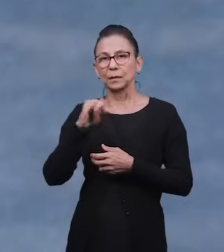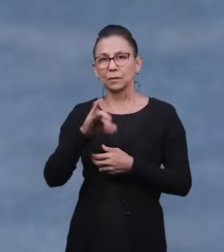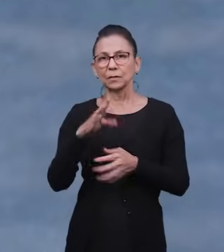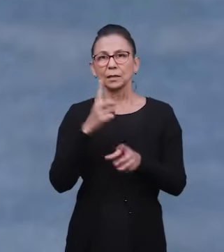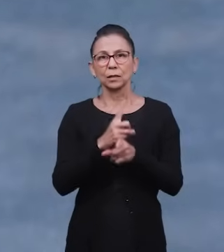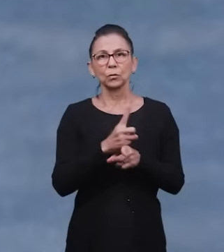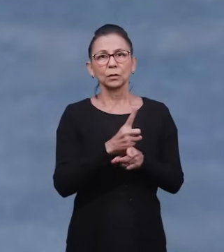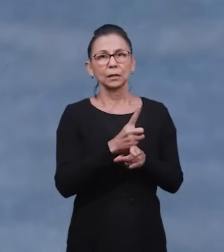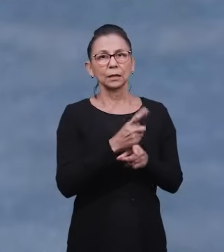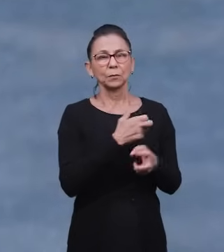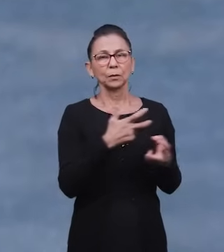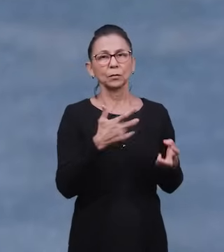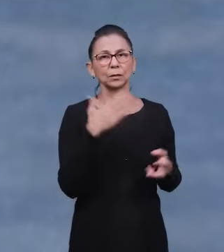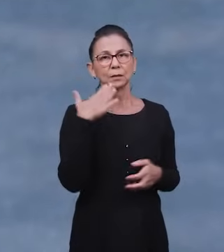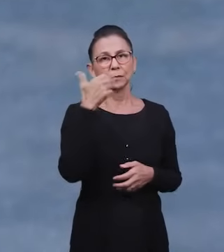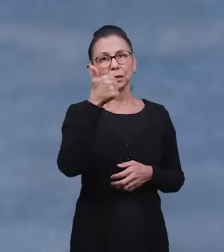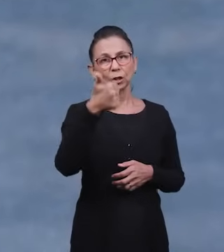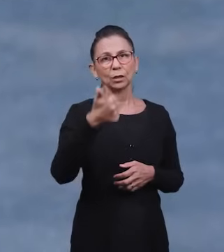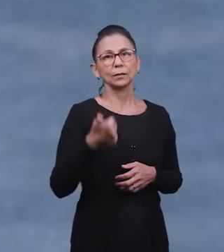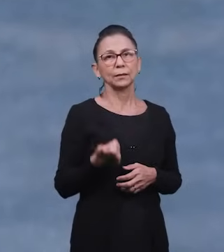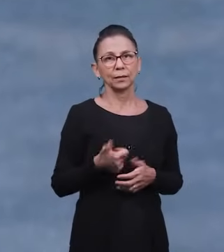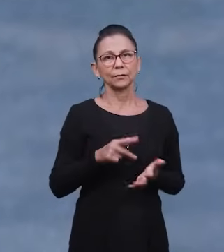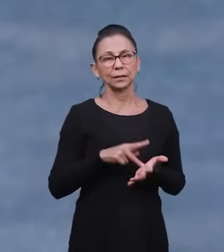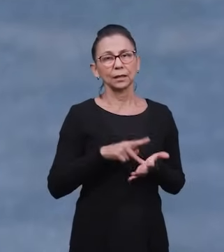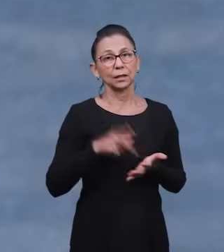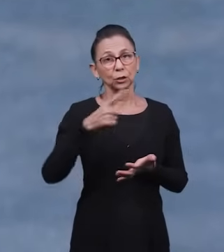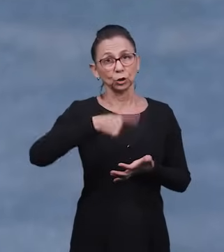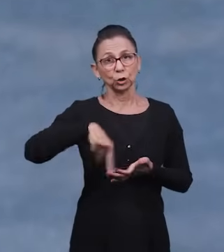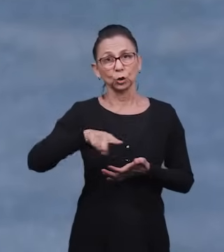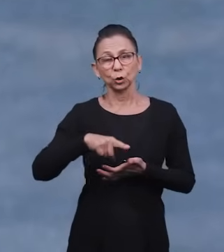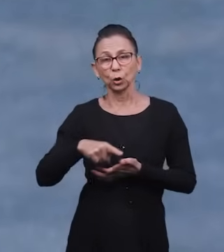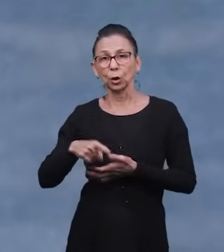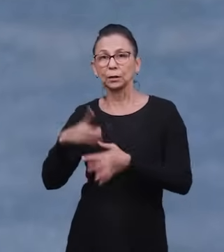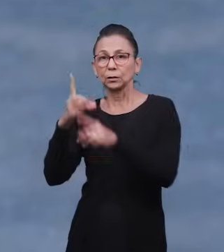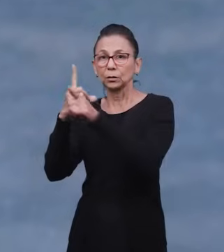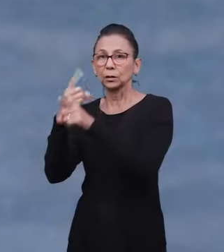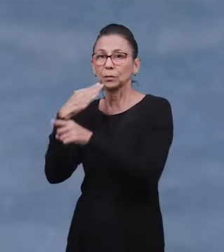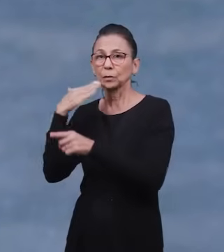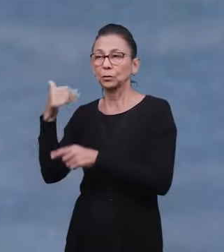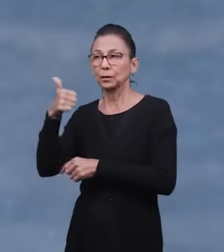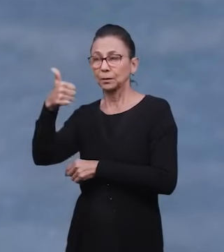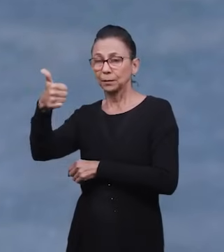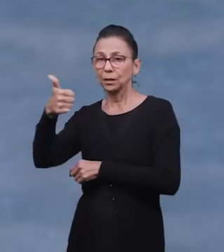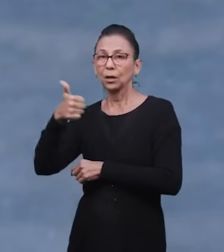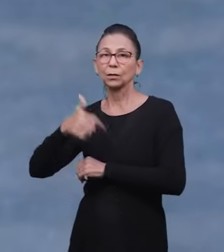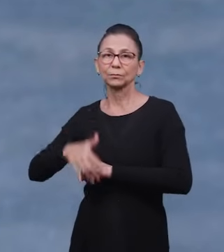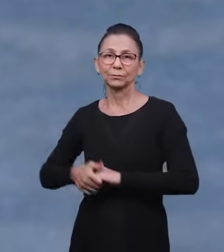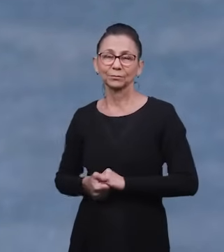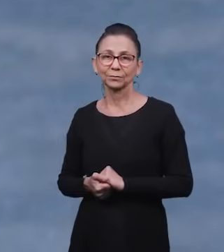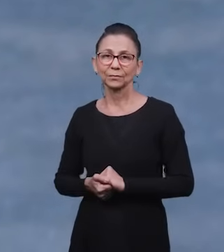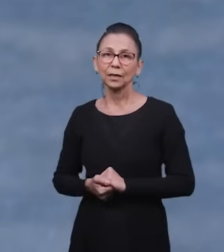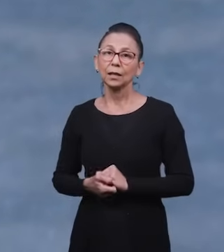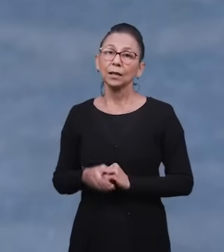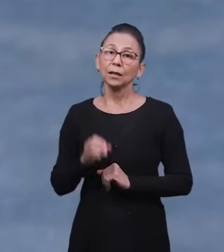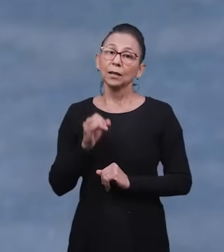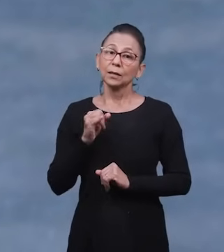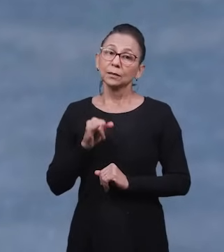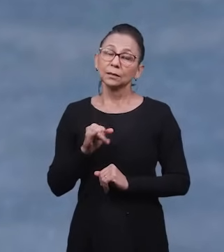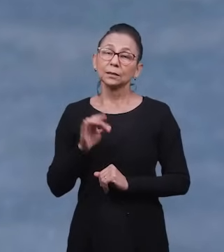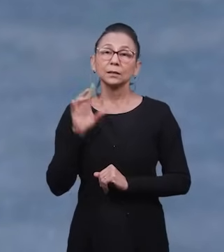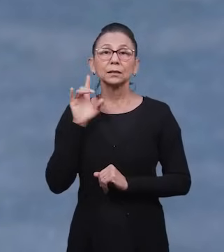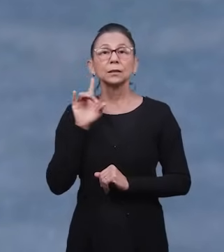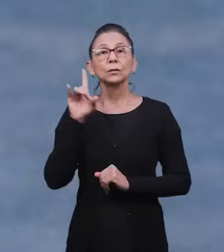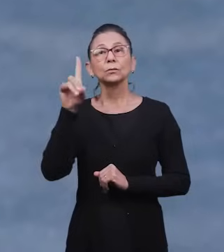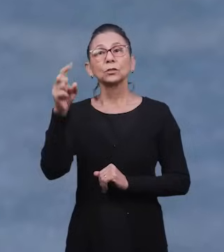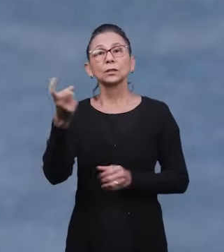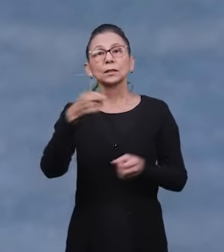aqui achamos uma coisa melhor. E vivemos essa coisa melhor. Mas se um dia nós quisermos voltar para aquilo que nós deixamos por uma